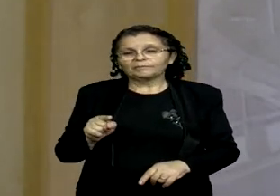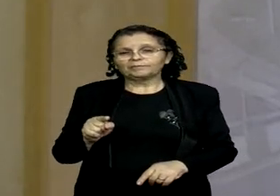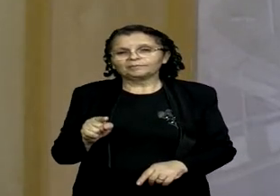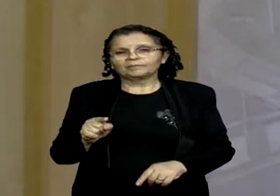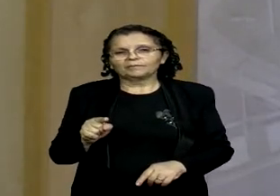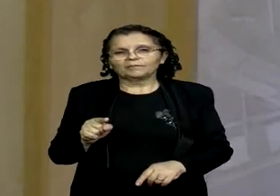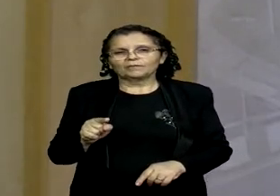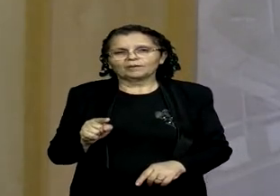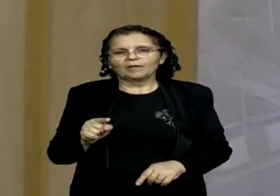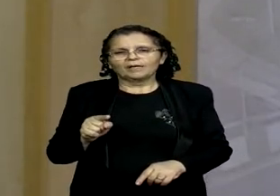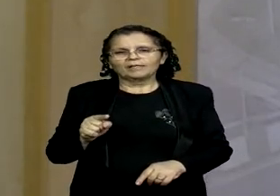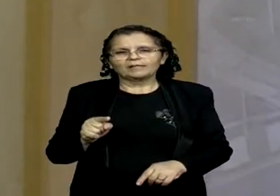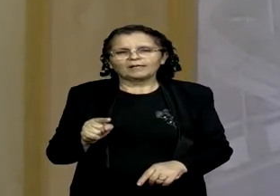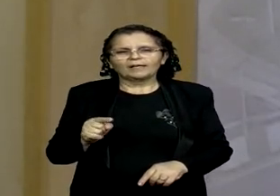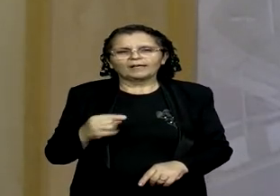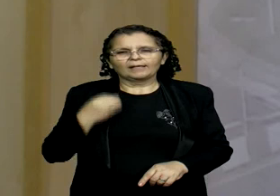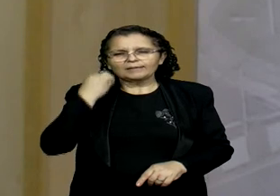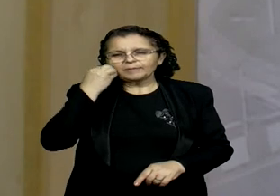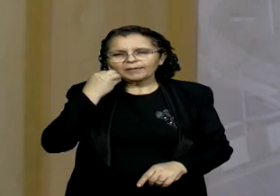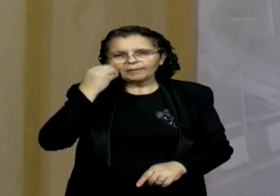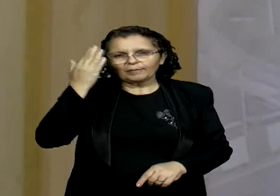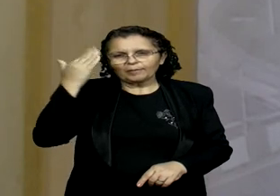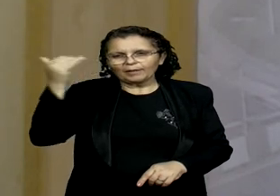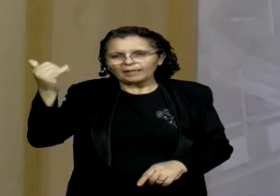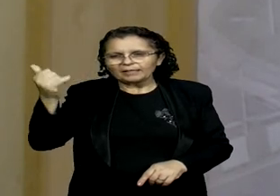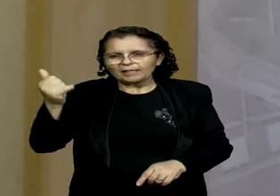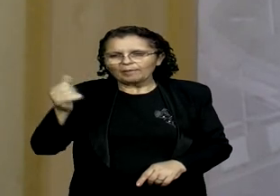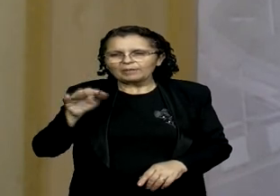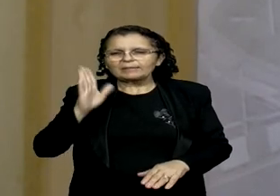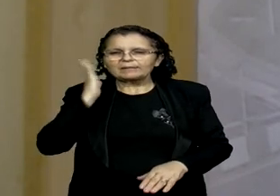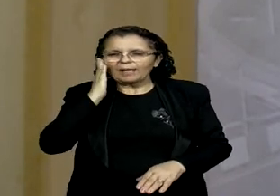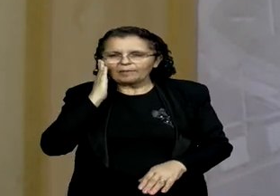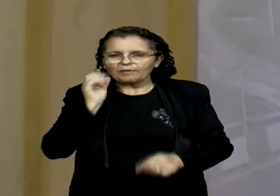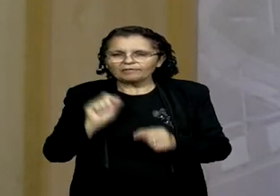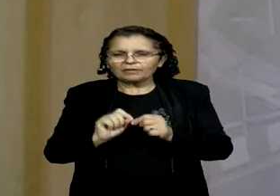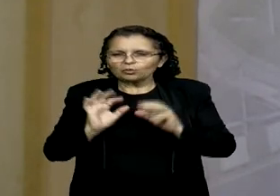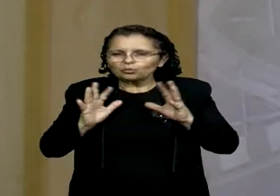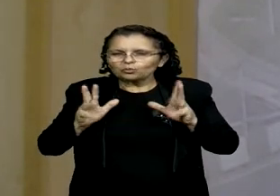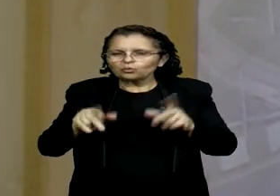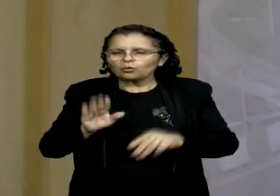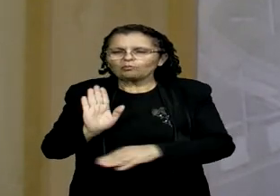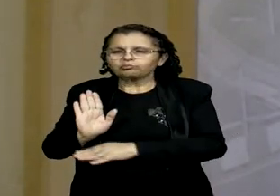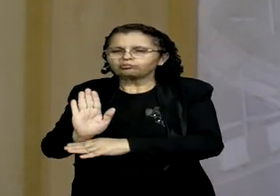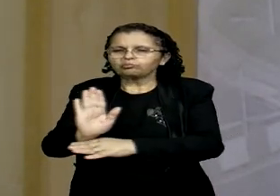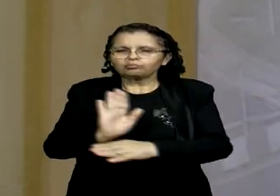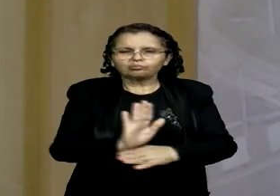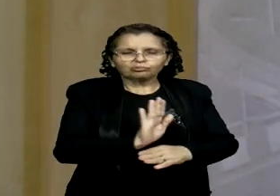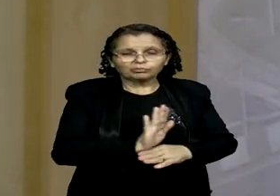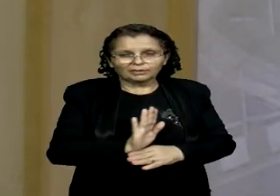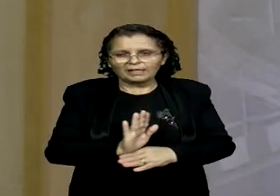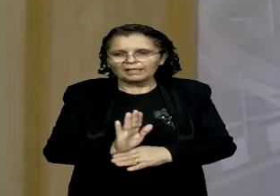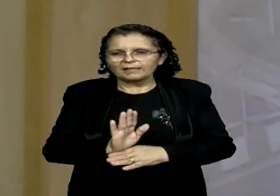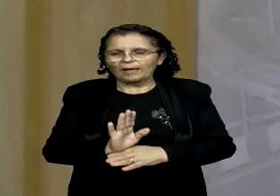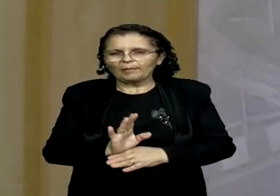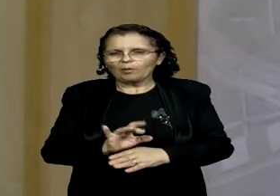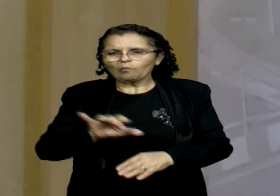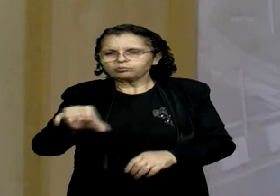é o famoso braços compridos, e que eu acho que alguns